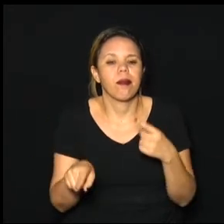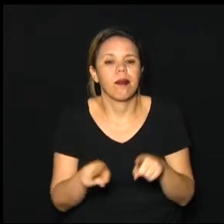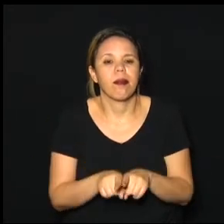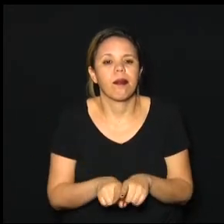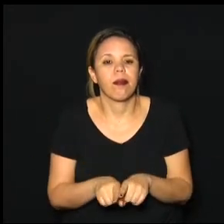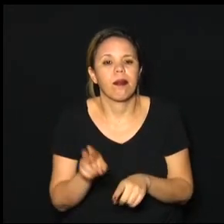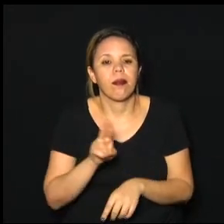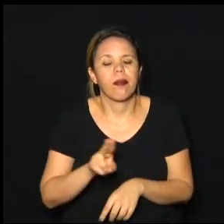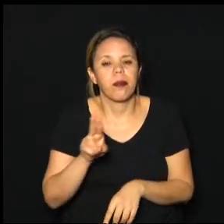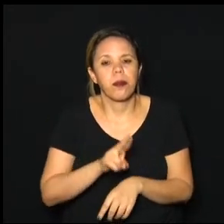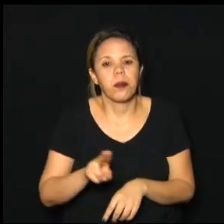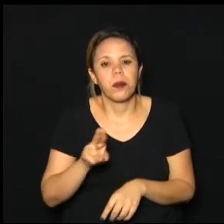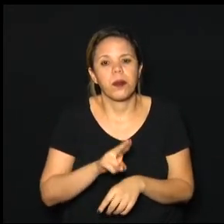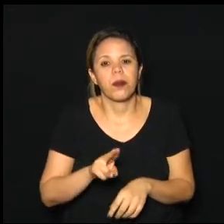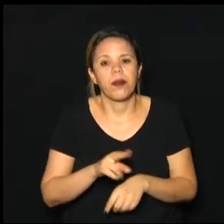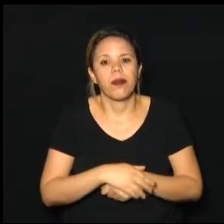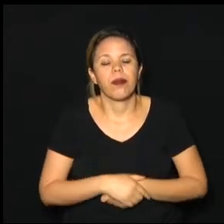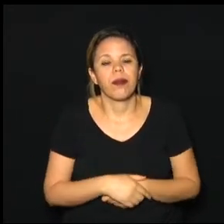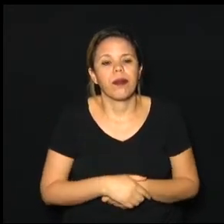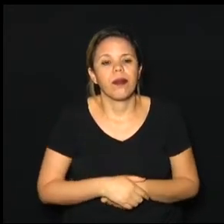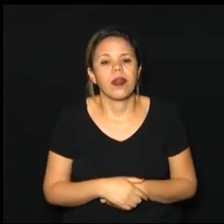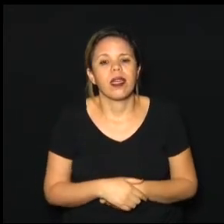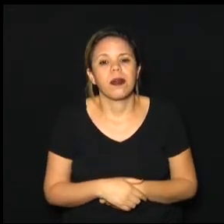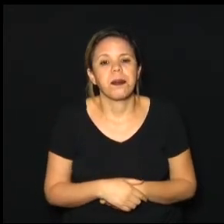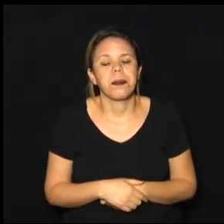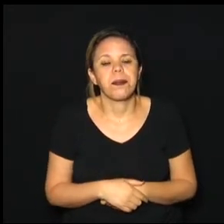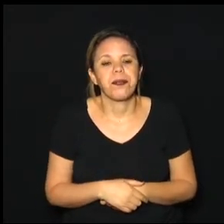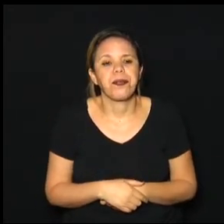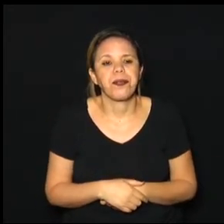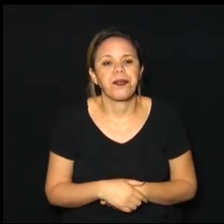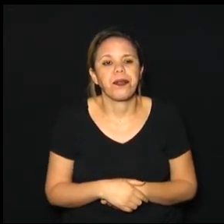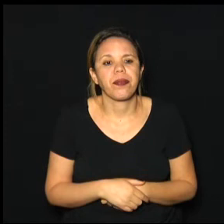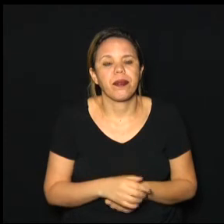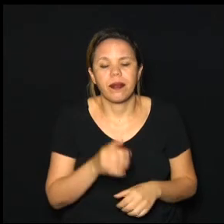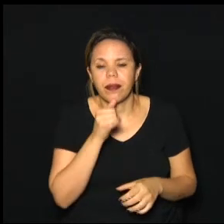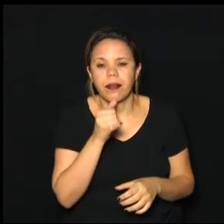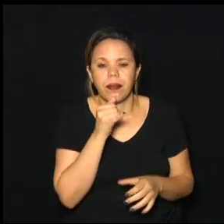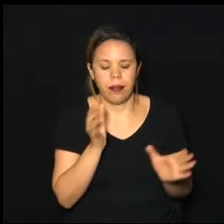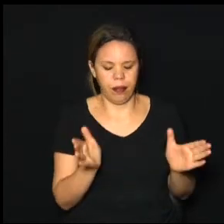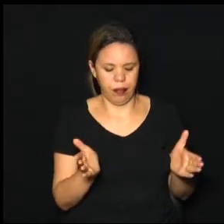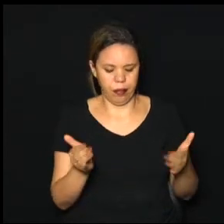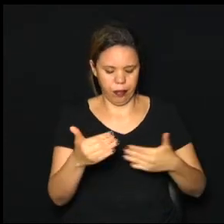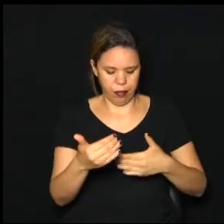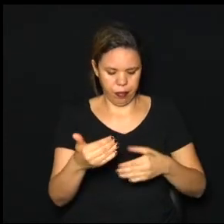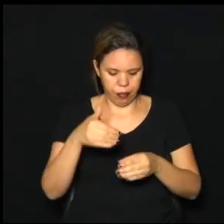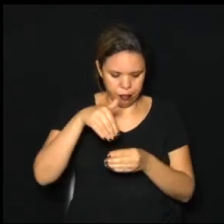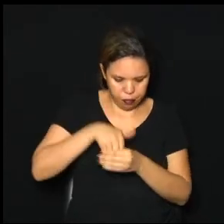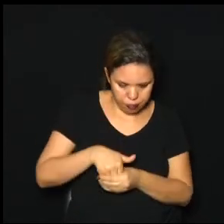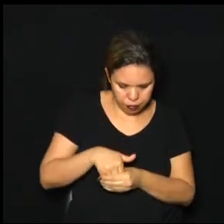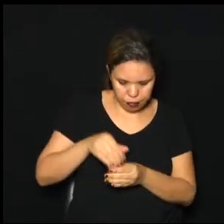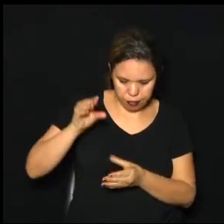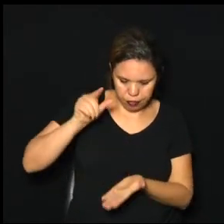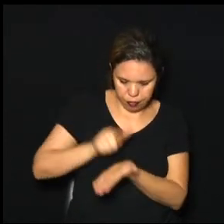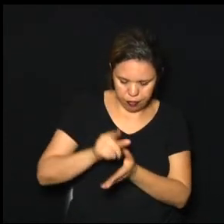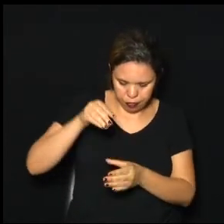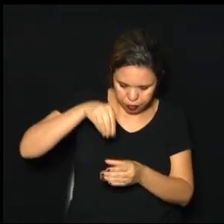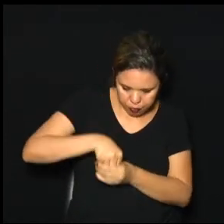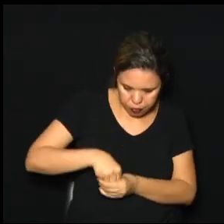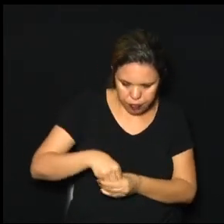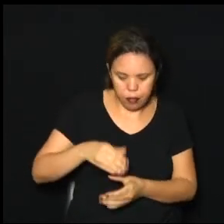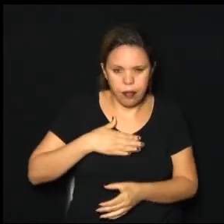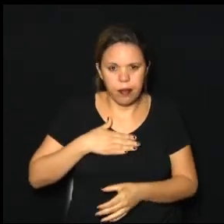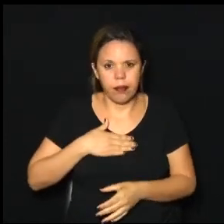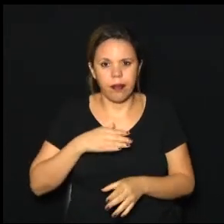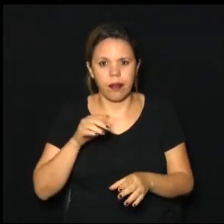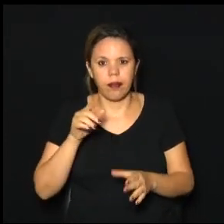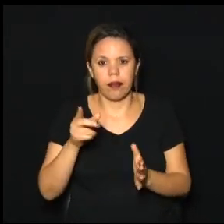também a utilização de urna simulada, né? Significa que eu não posso colocar no meu